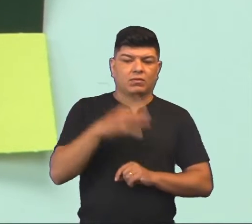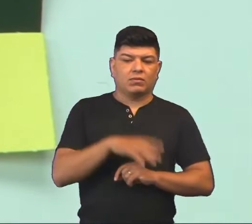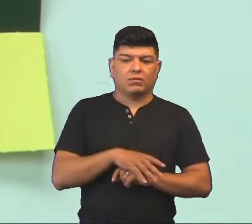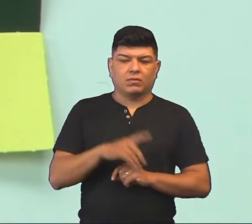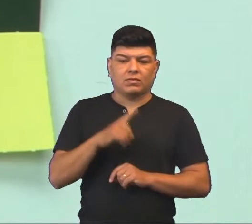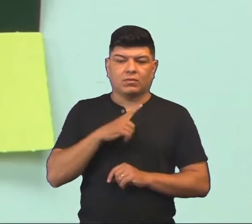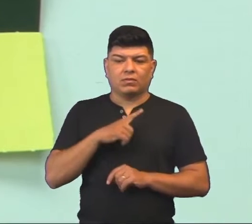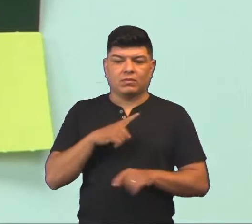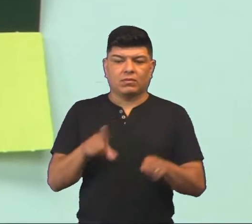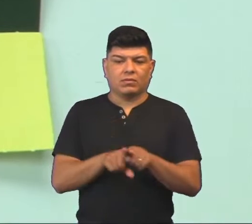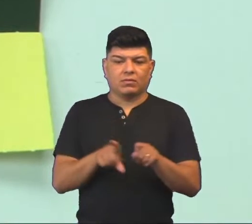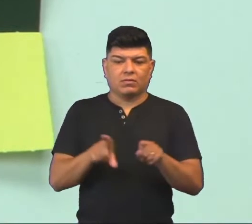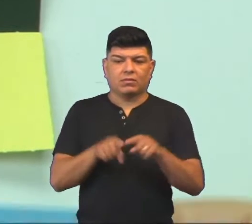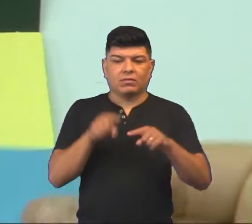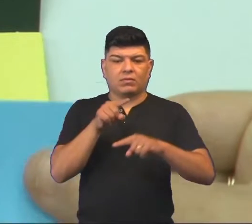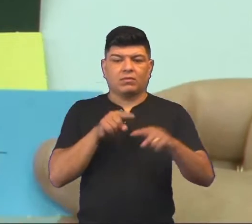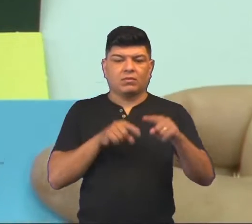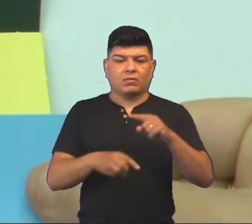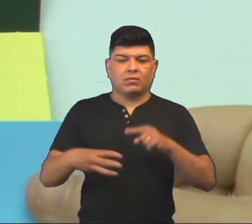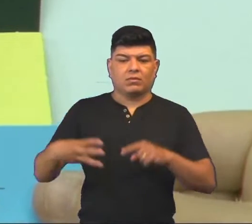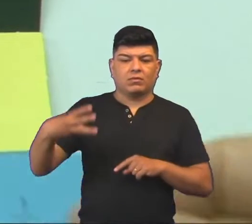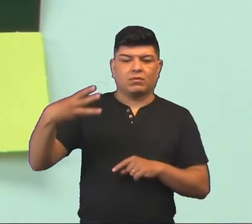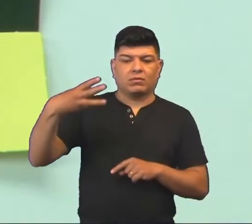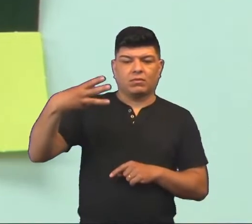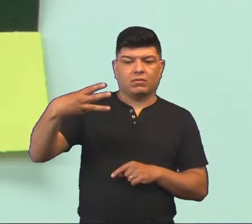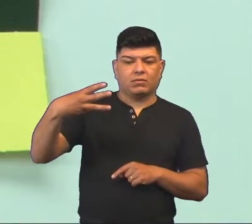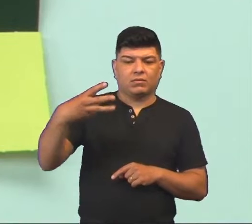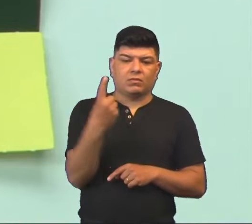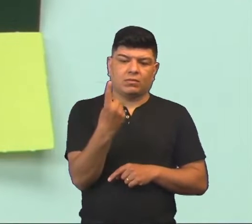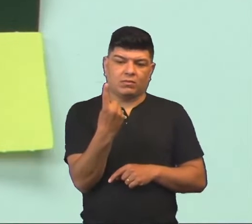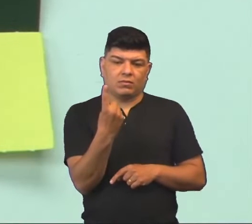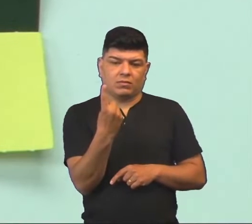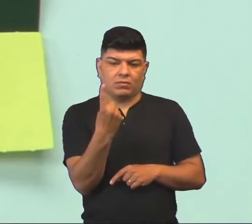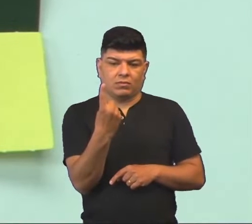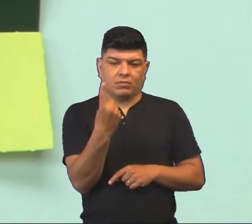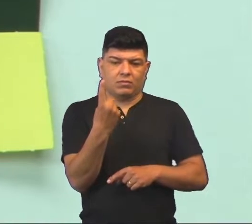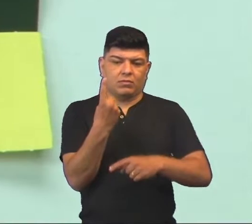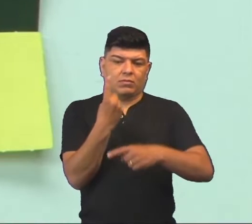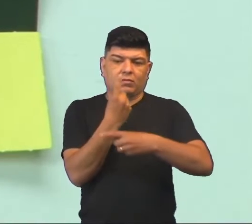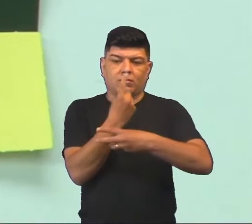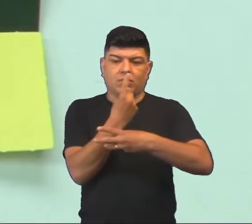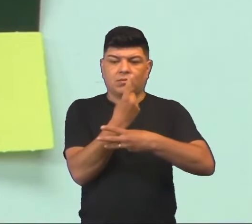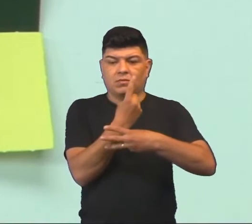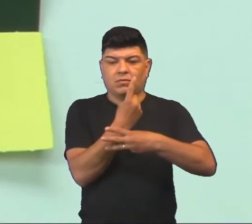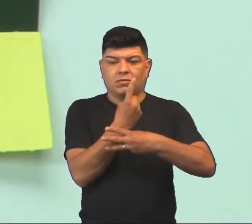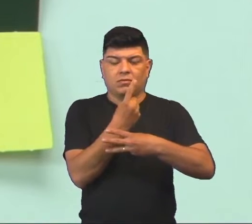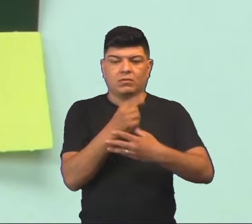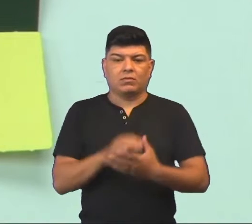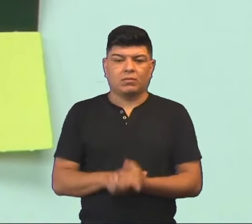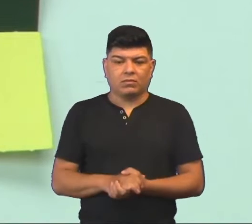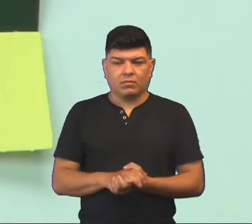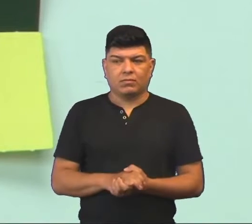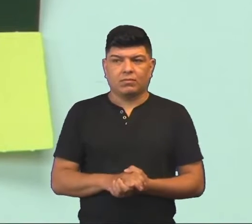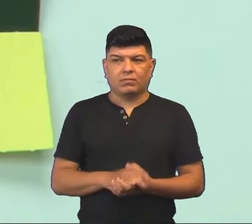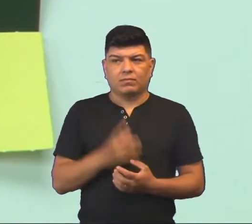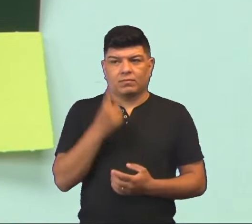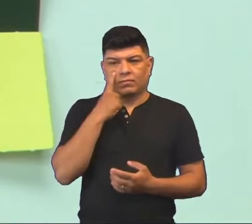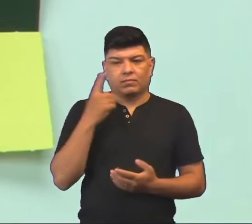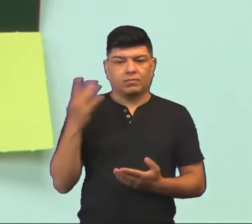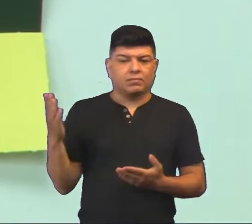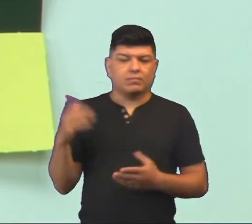Eu vou também dividir ela em três, que aí fica 1/3. E esse 1/3, ele fica